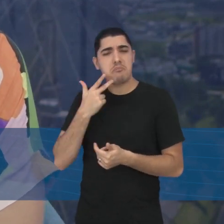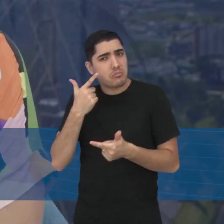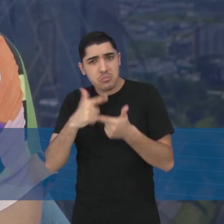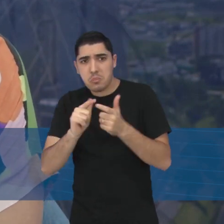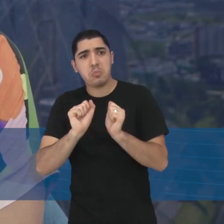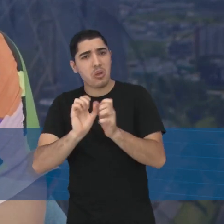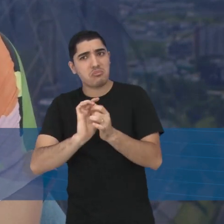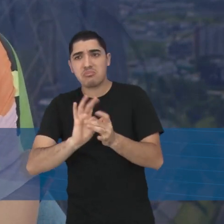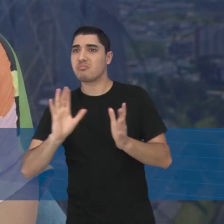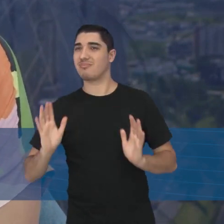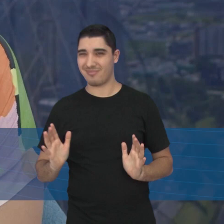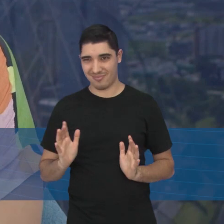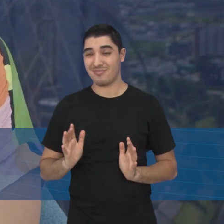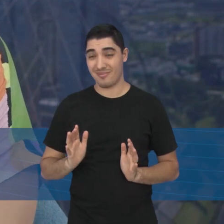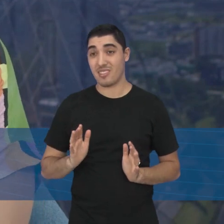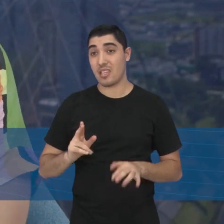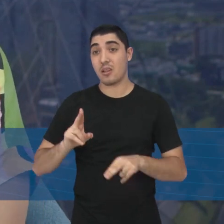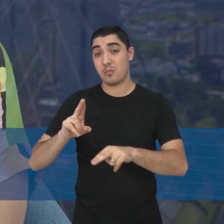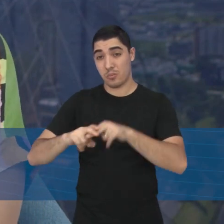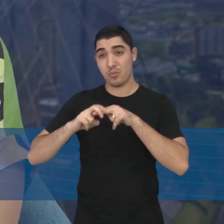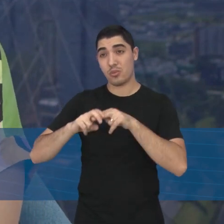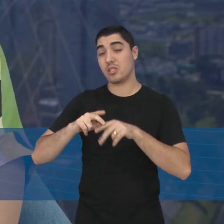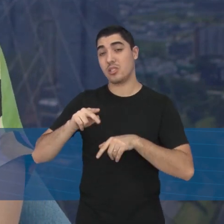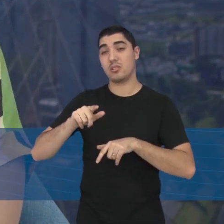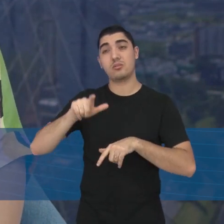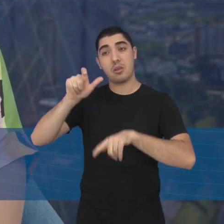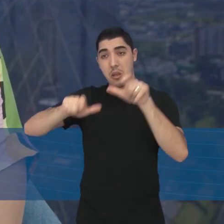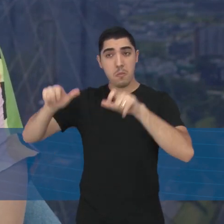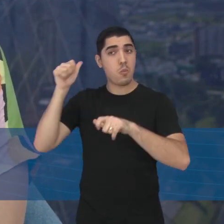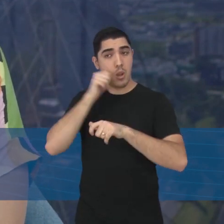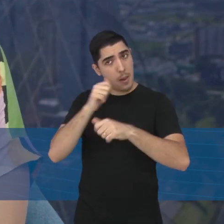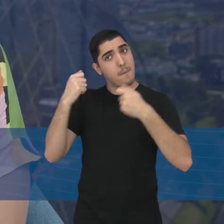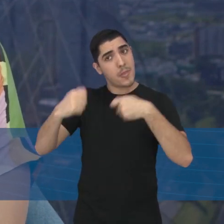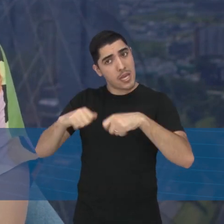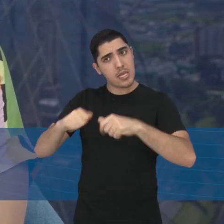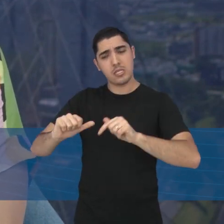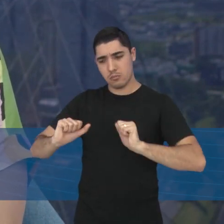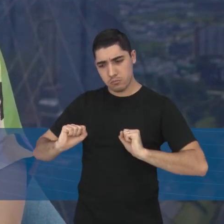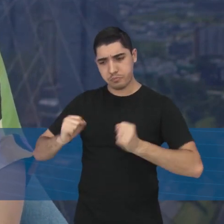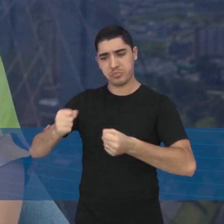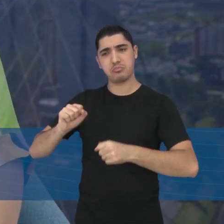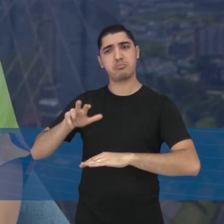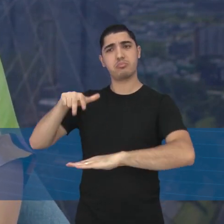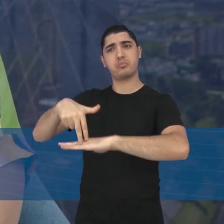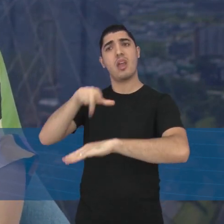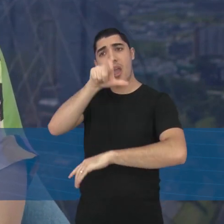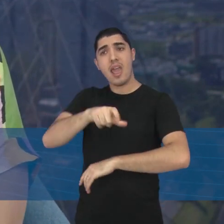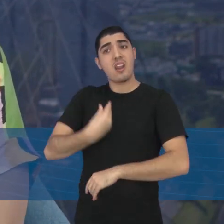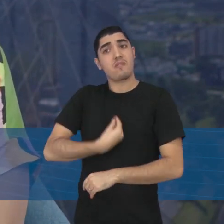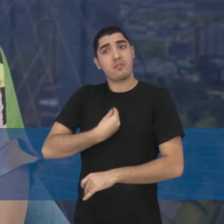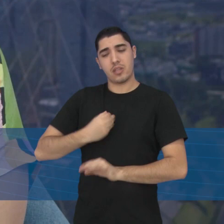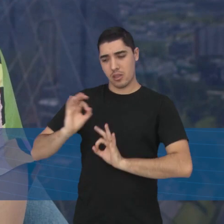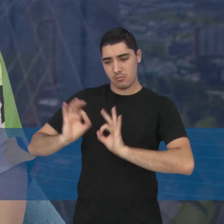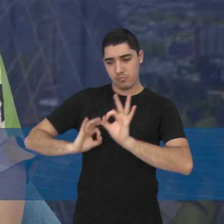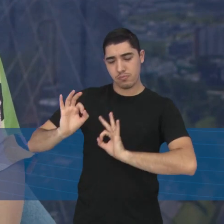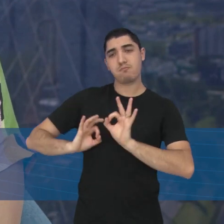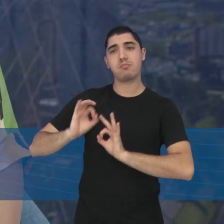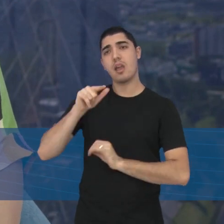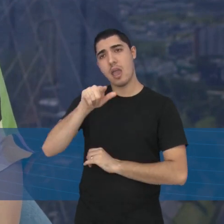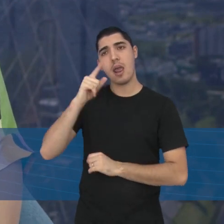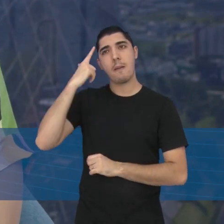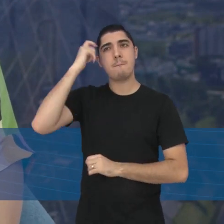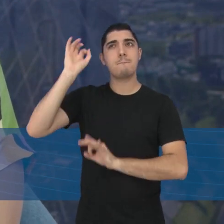né? Então as mulheres vamos pegar a frente e planejar a família de fato, né?